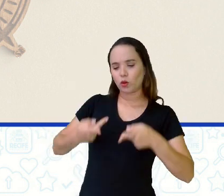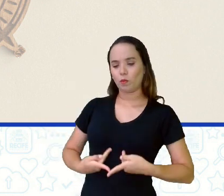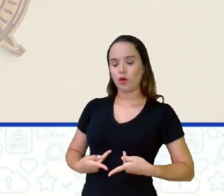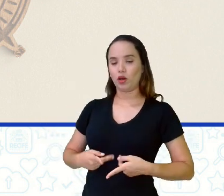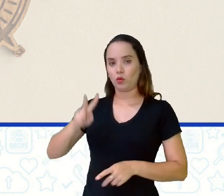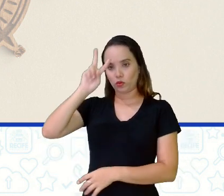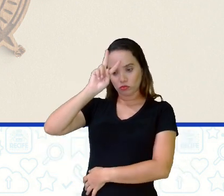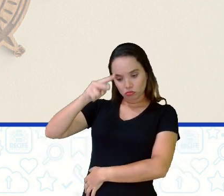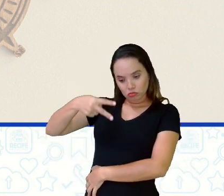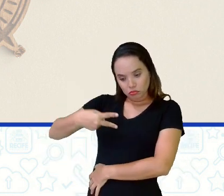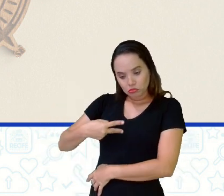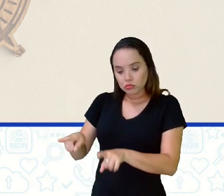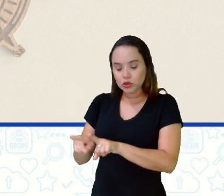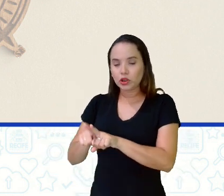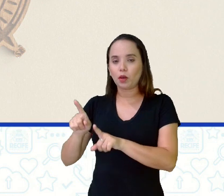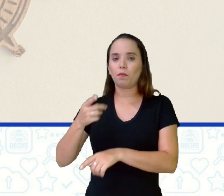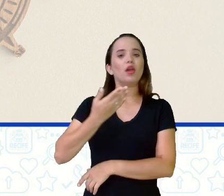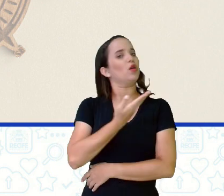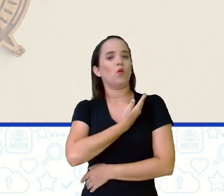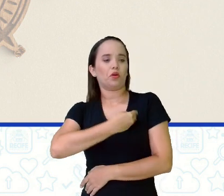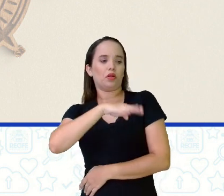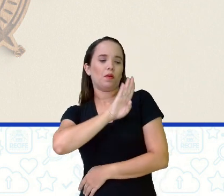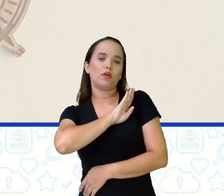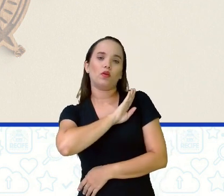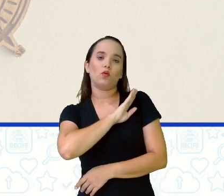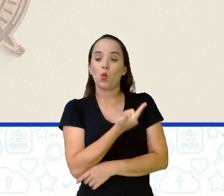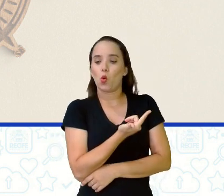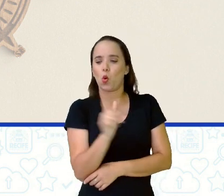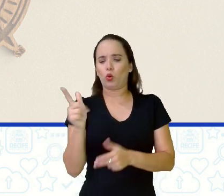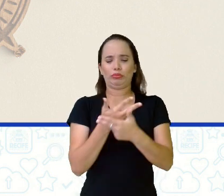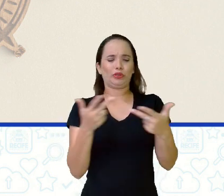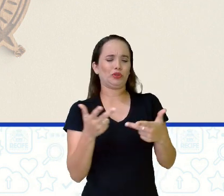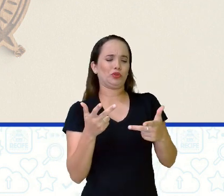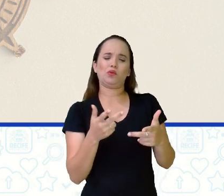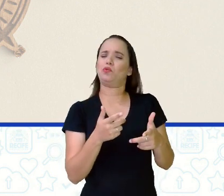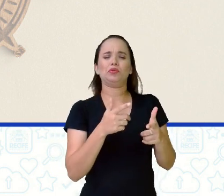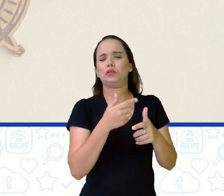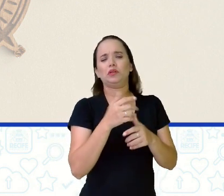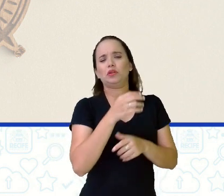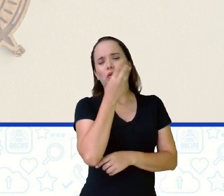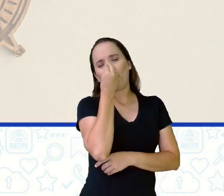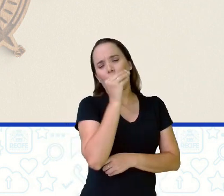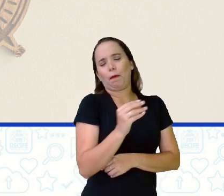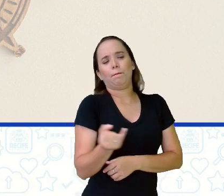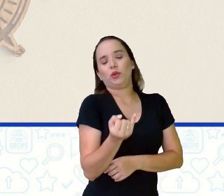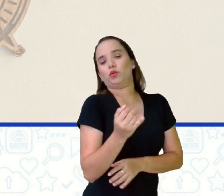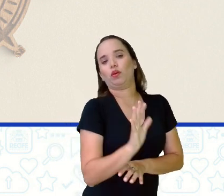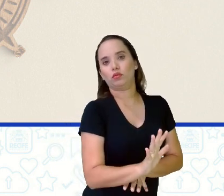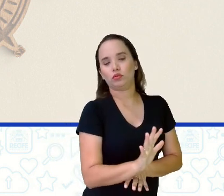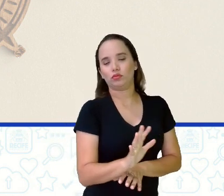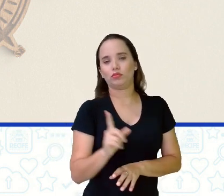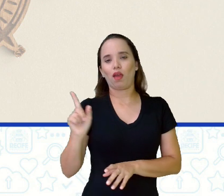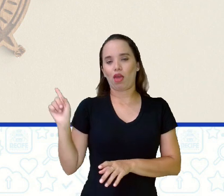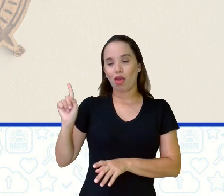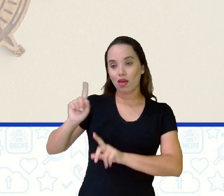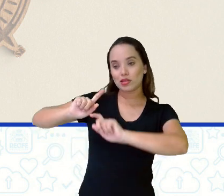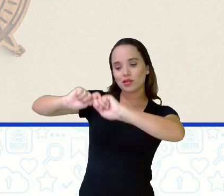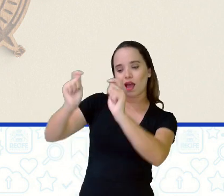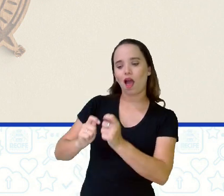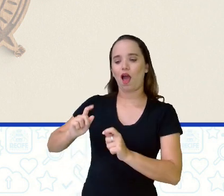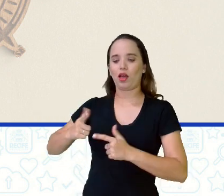o inimigo. O resto é uma questão de cálculo. Eis a arte da guerra. Então, durante